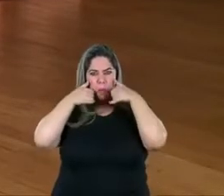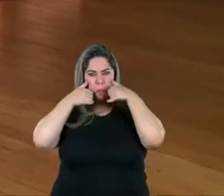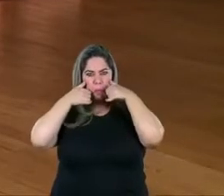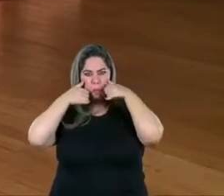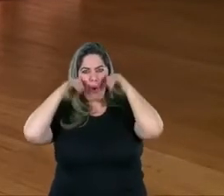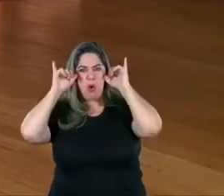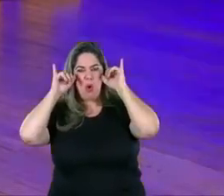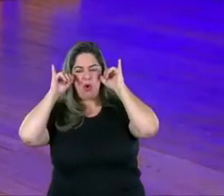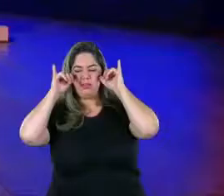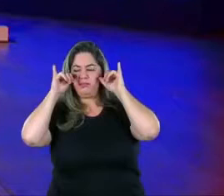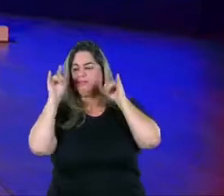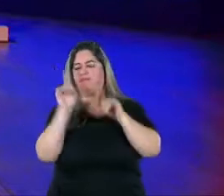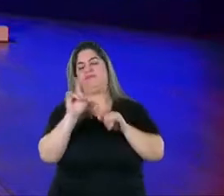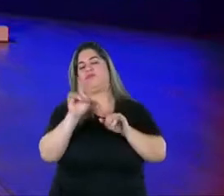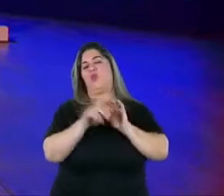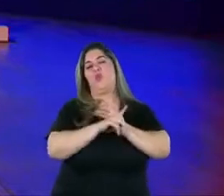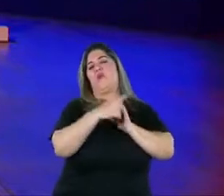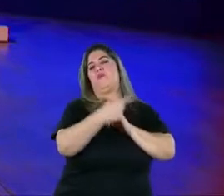boi não é do